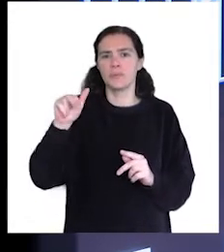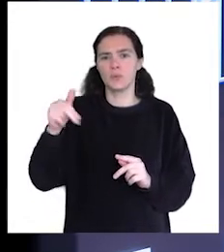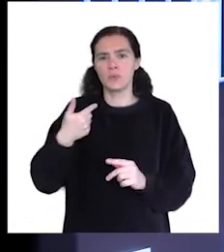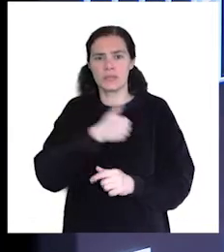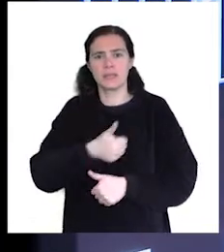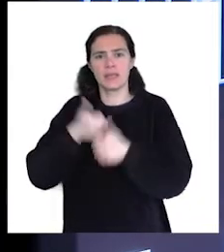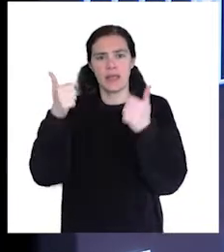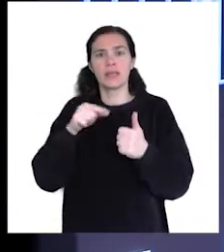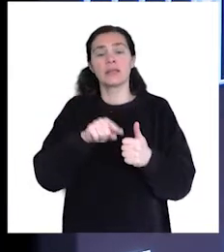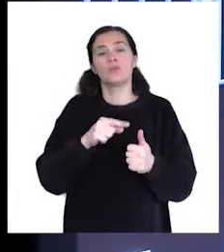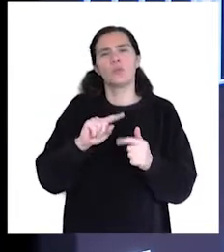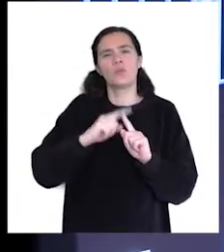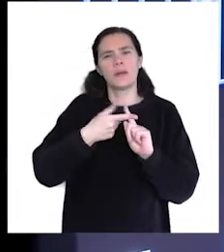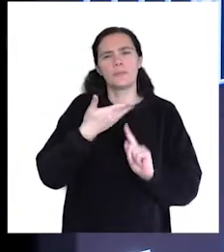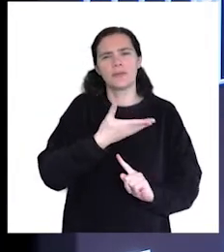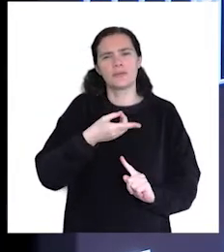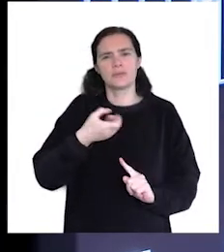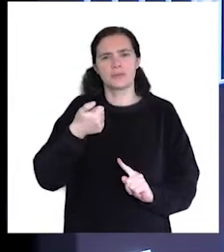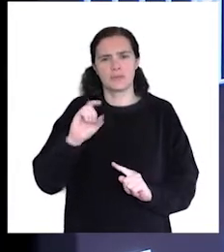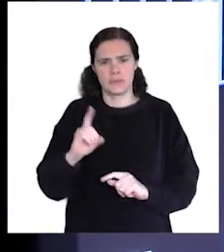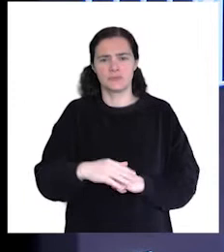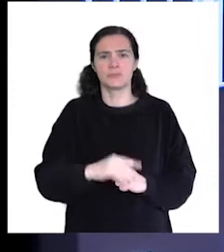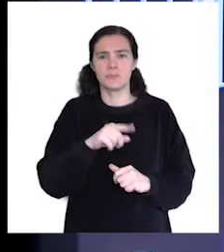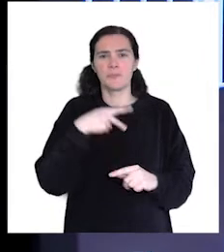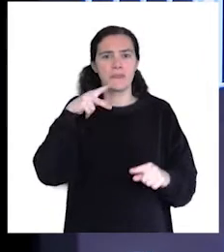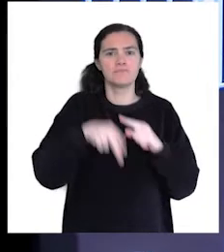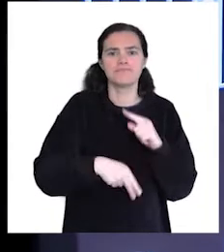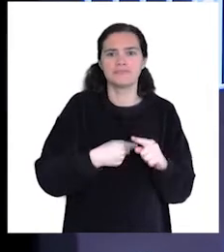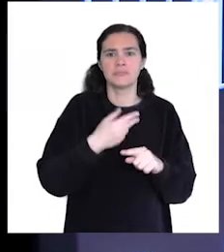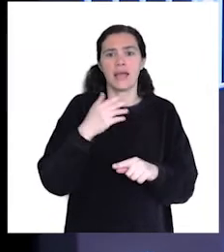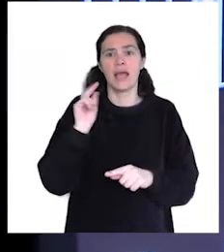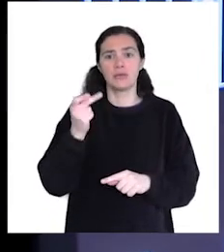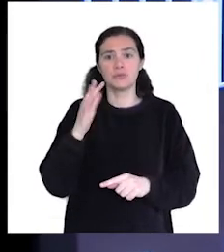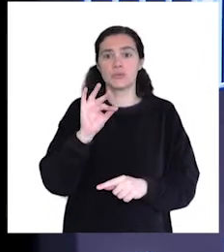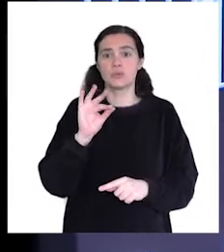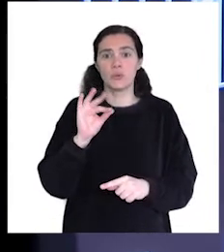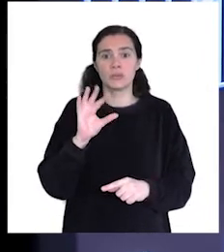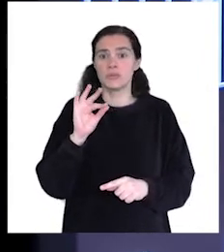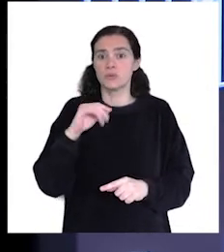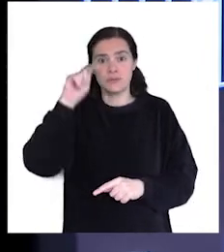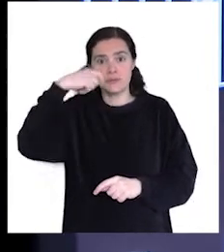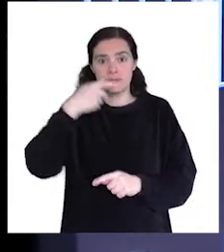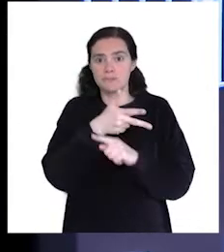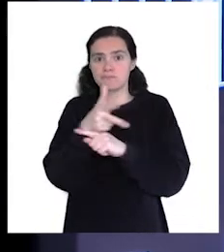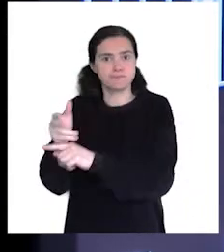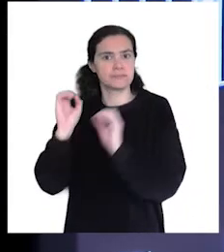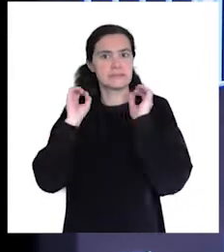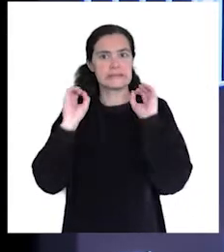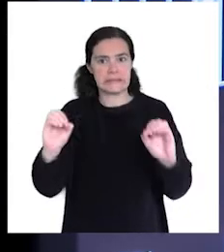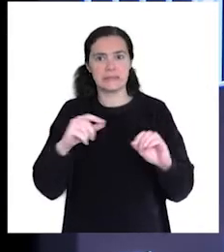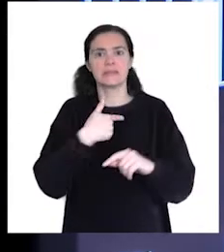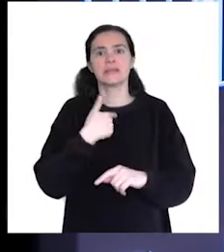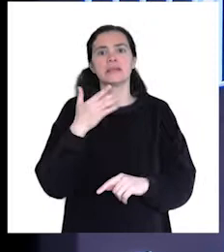Pintor e a Cidade, realizado em 1956. Uma interrupção de 14 anos sem filmar, 14